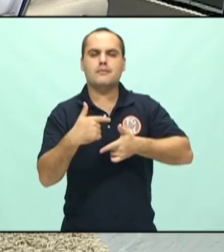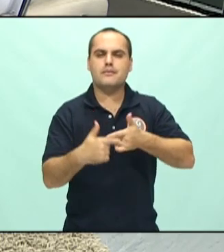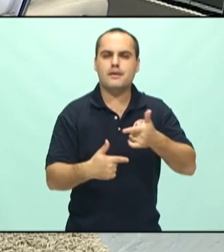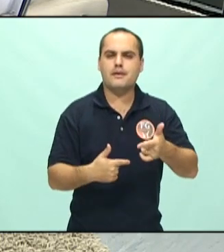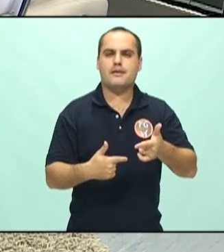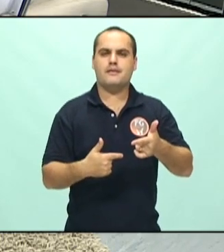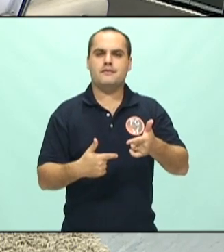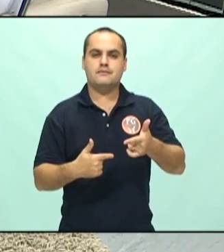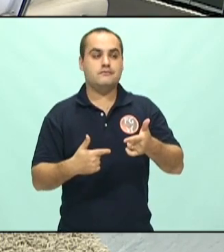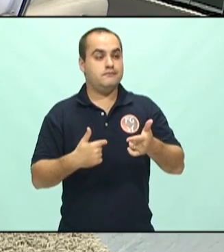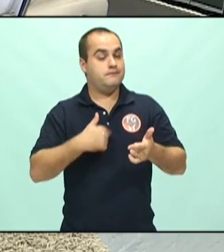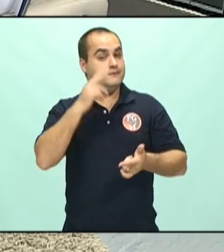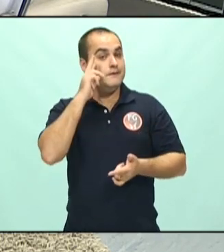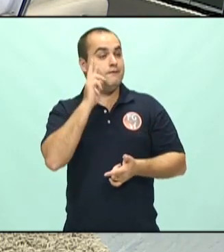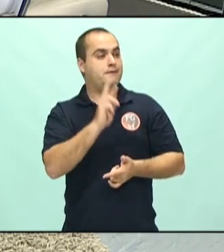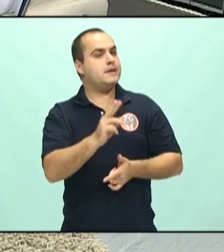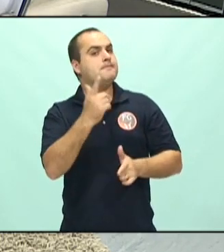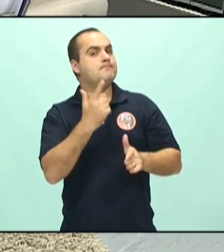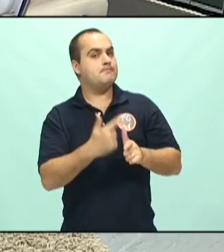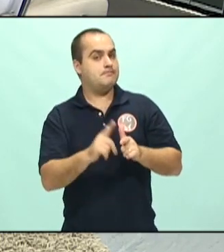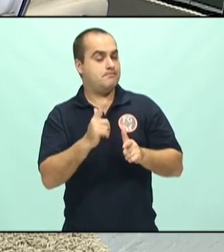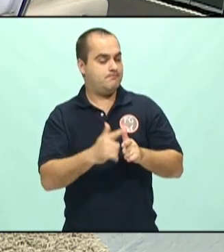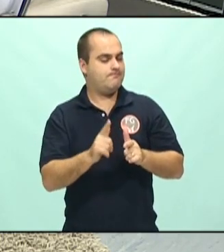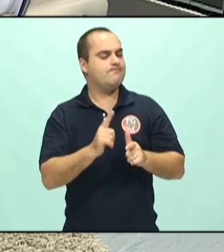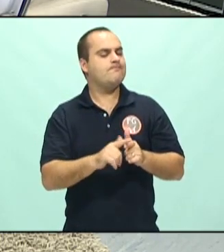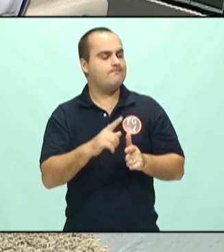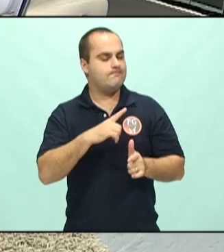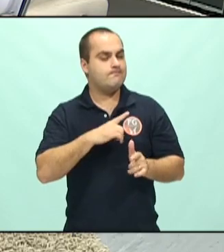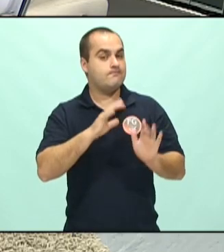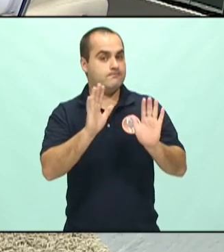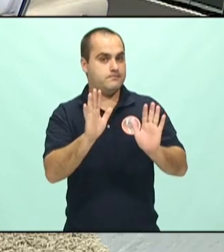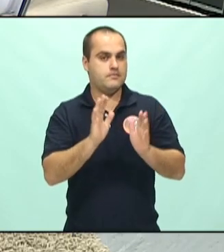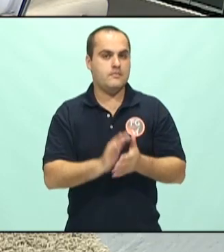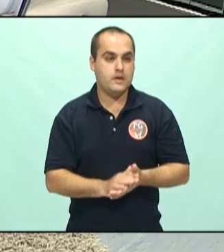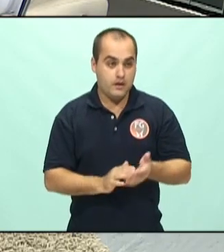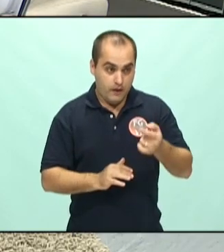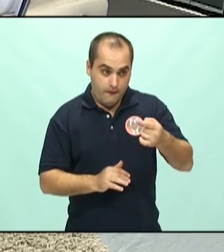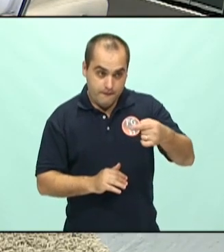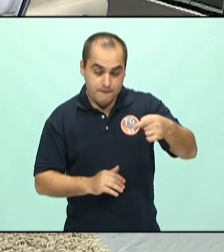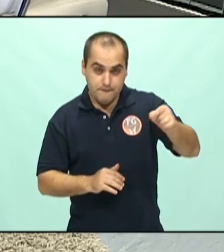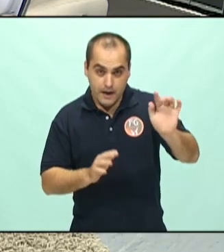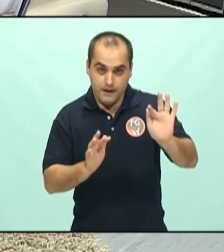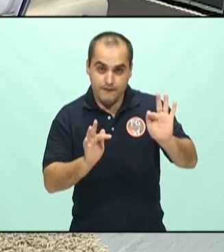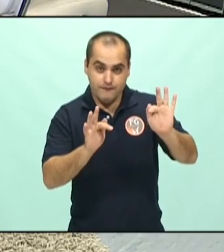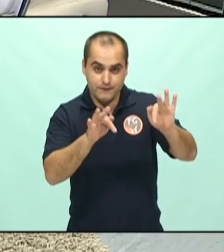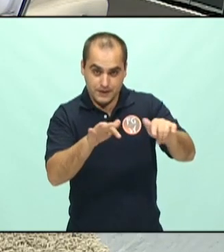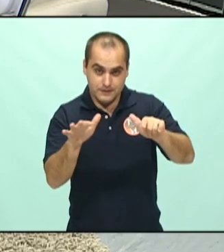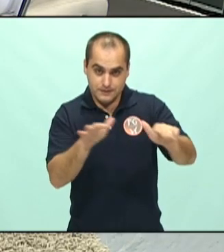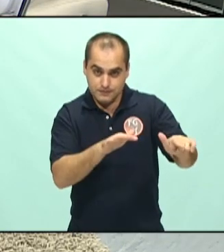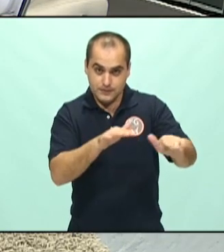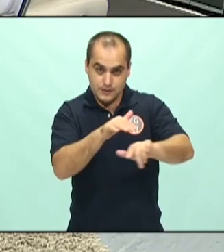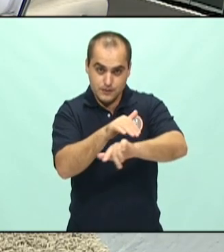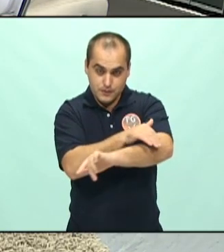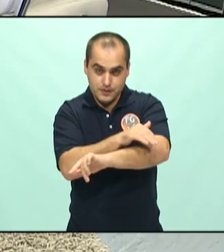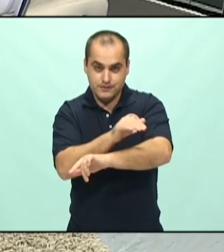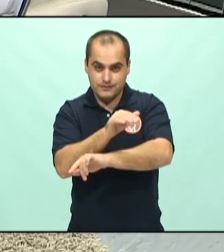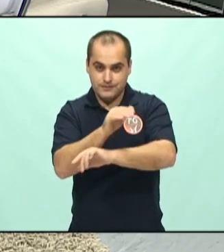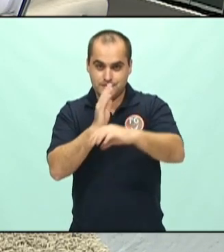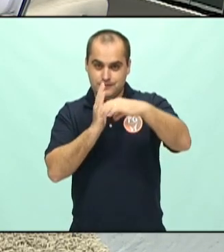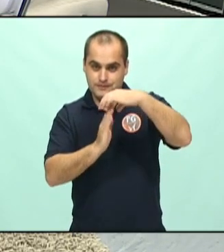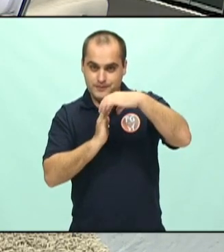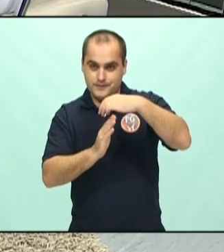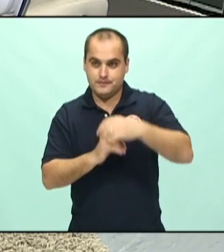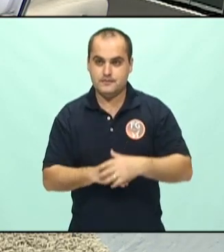muito problema hoje tem a liberação de muita construção do que ver um final de semana passada na avenida estava esses prédio o